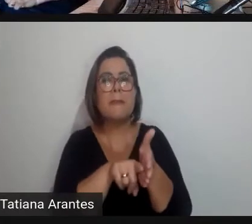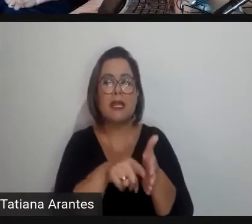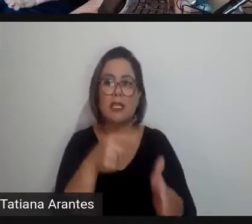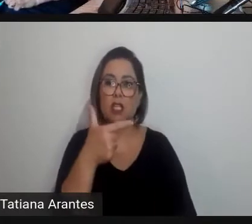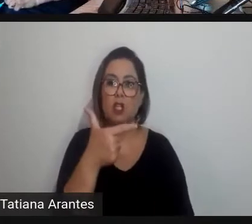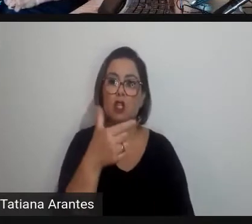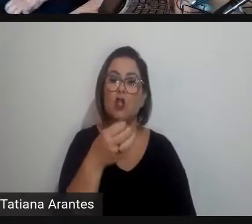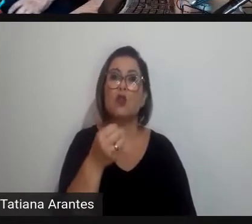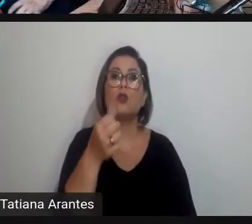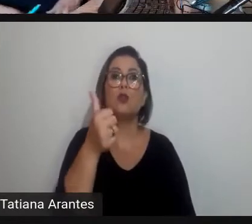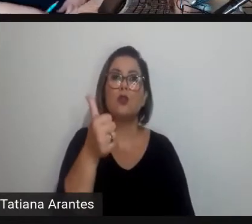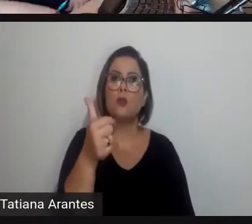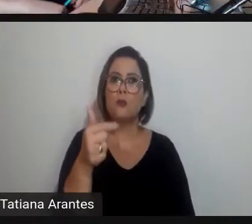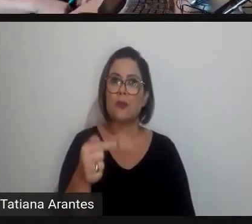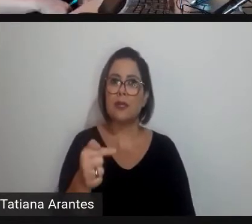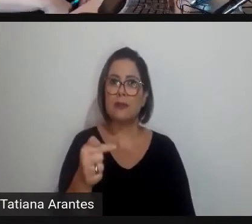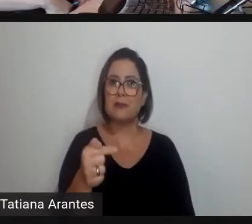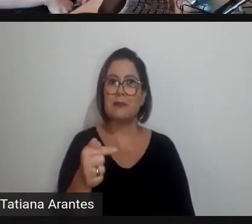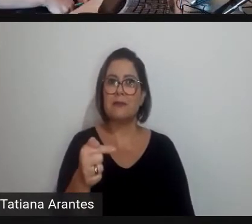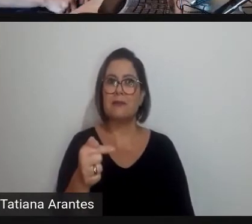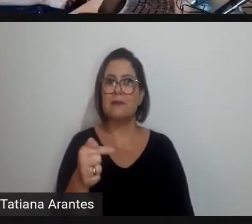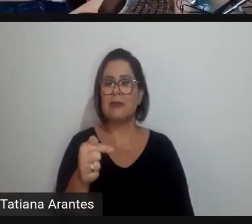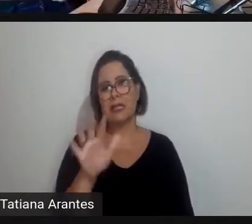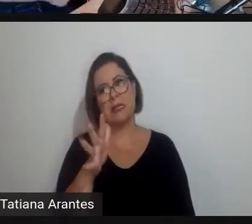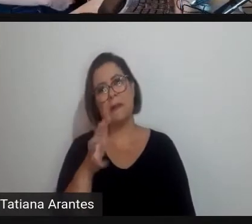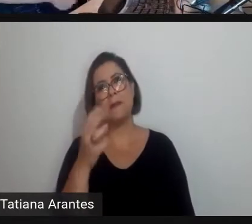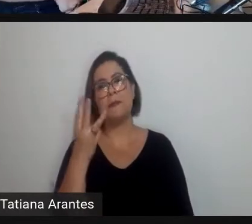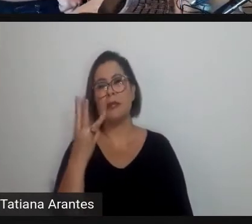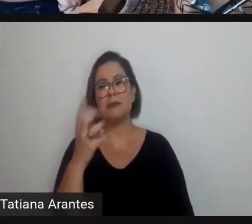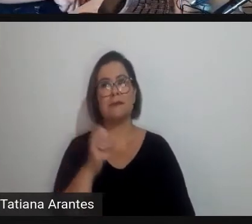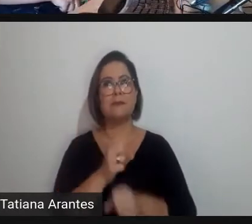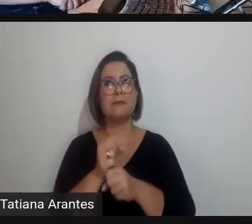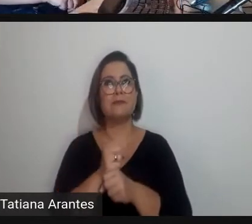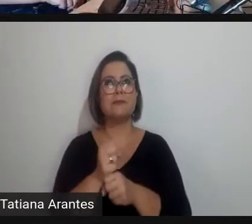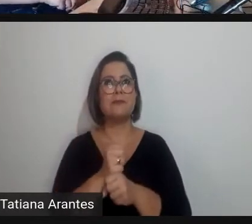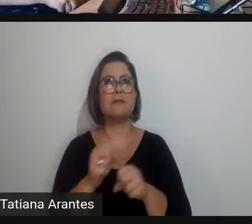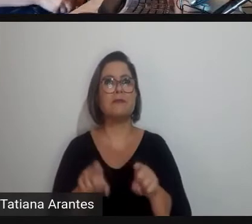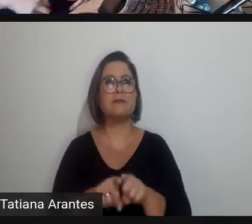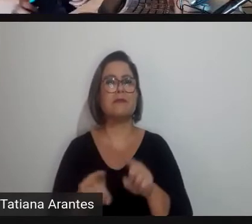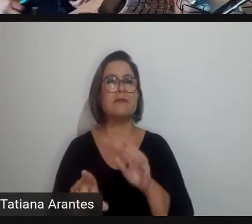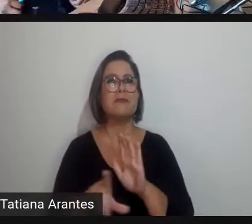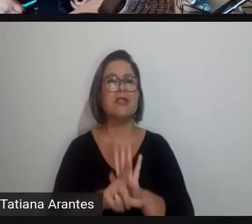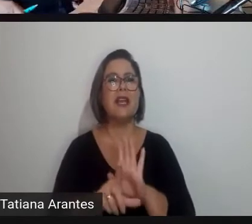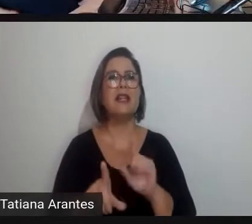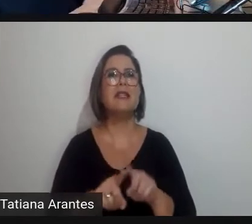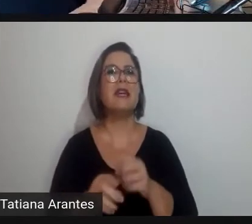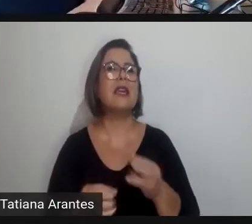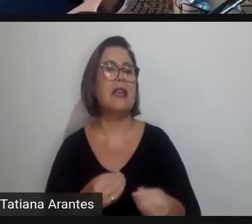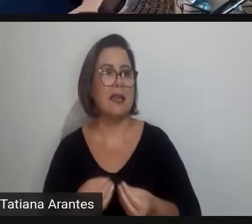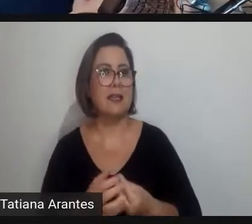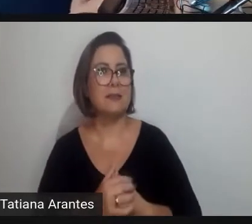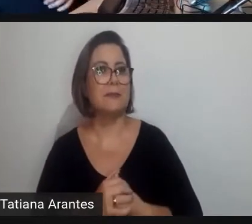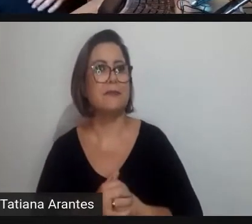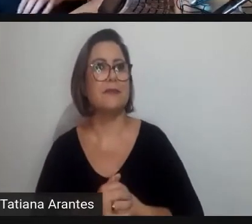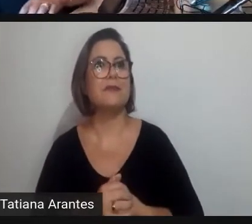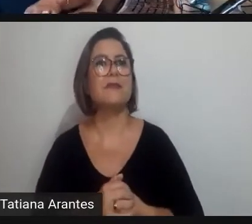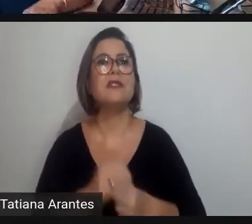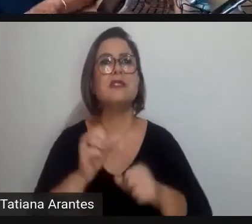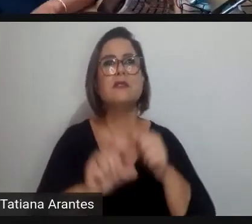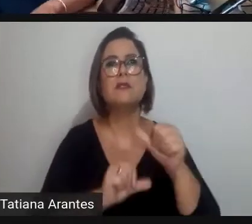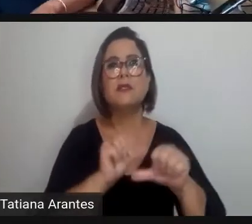2017, ou seja, tem 3 anos, né? A Lei 13.467 alterou a